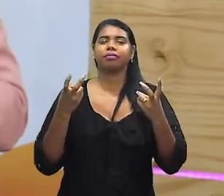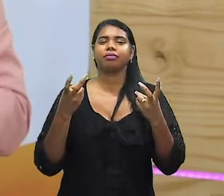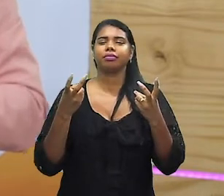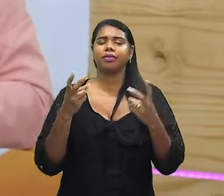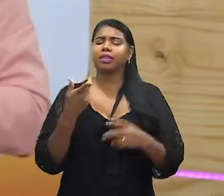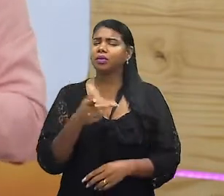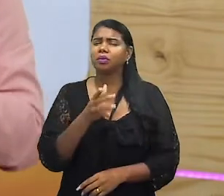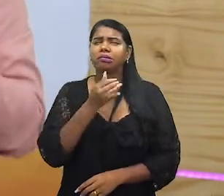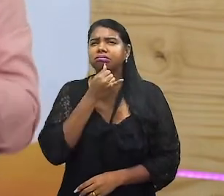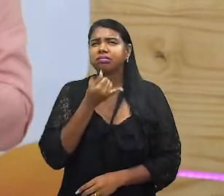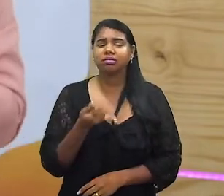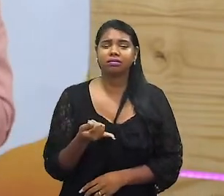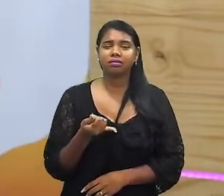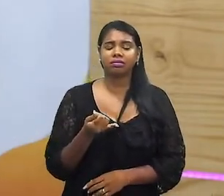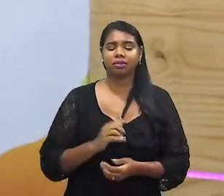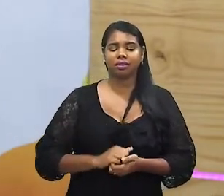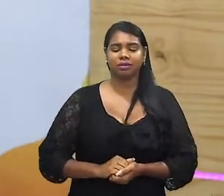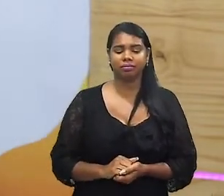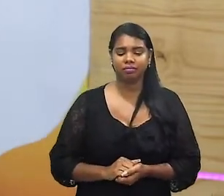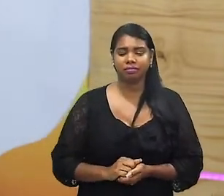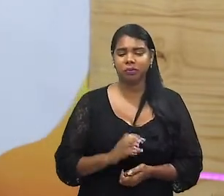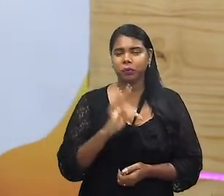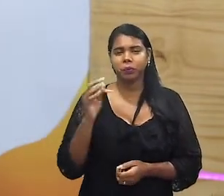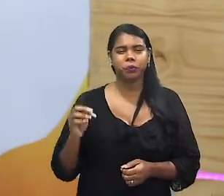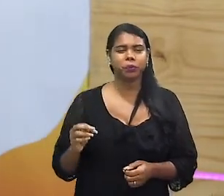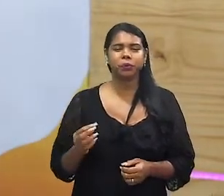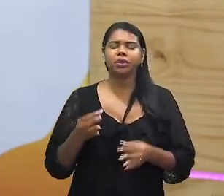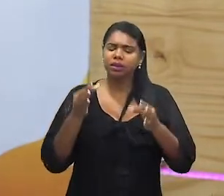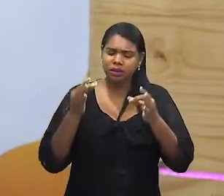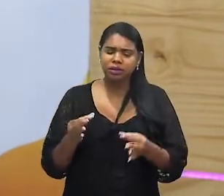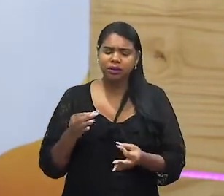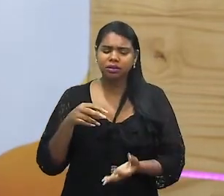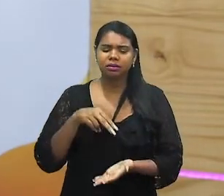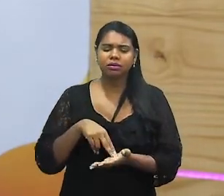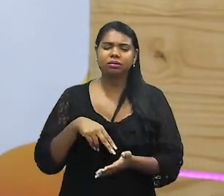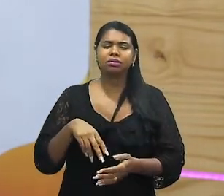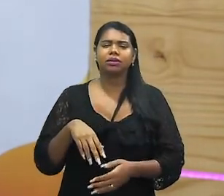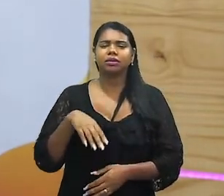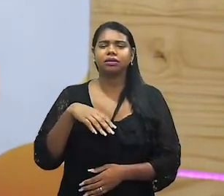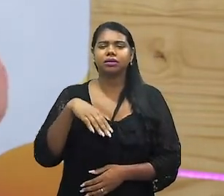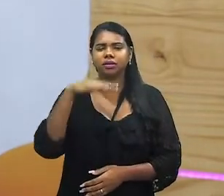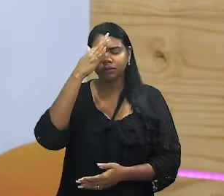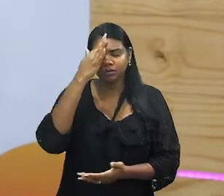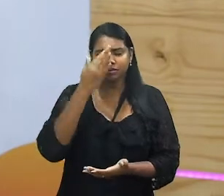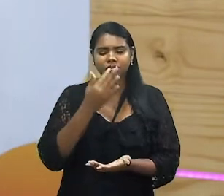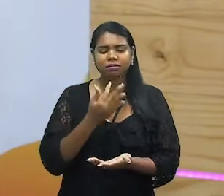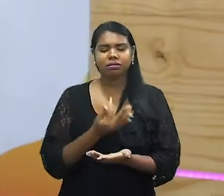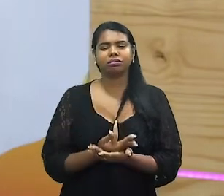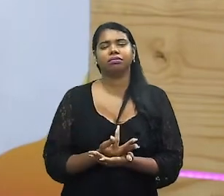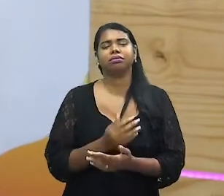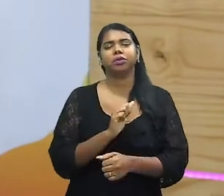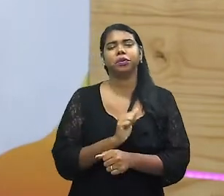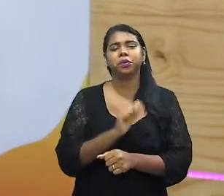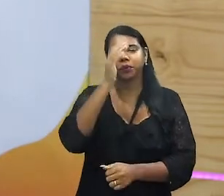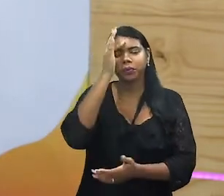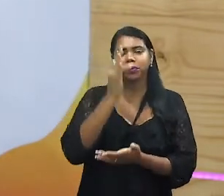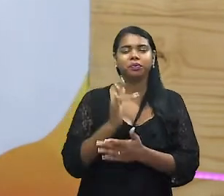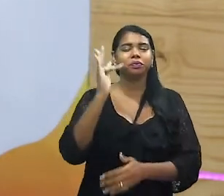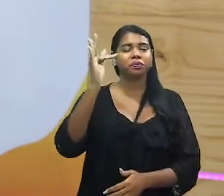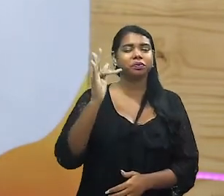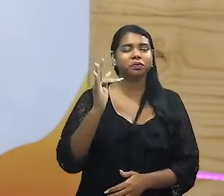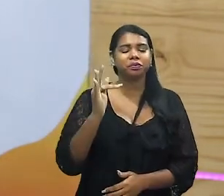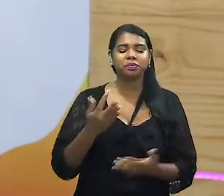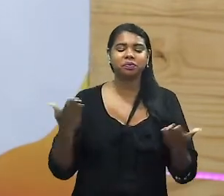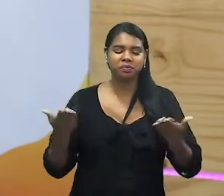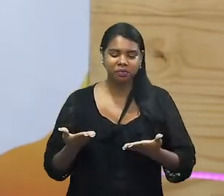é ser otimista, mas é ser um realista esperançoso, como já diz o